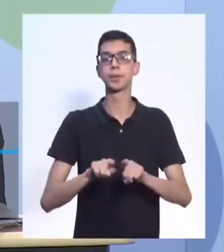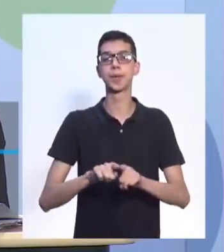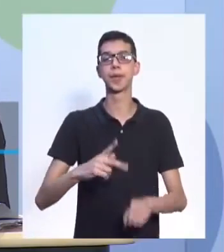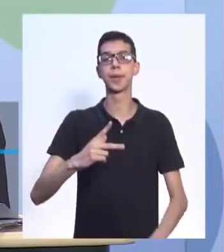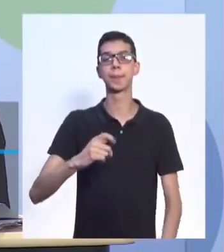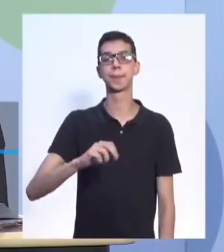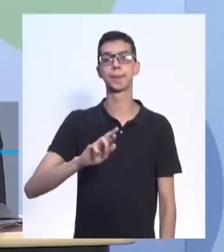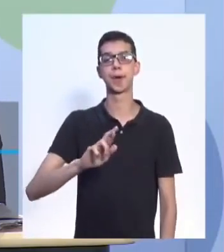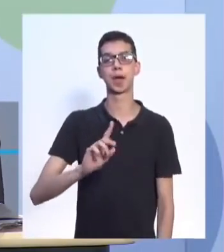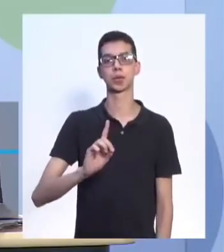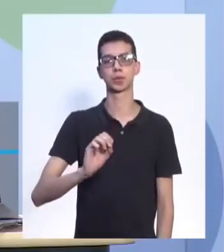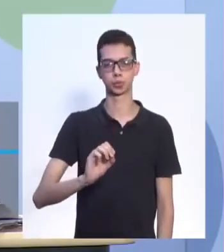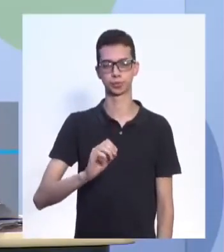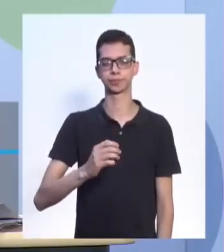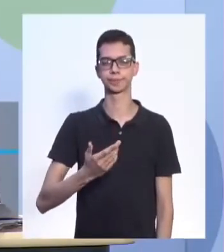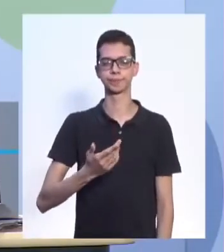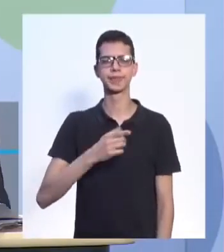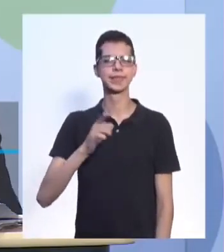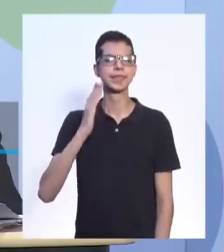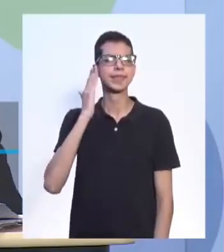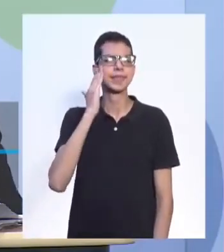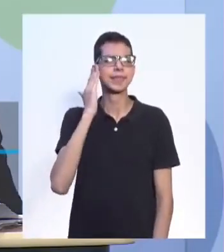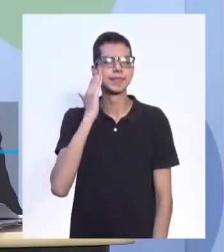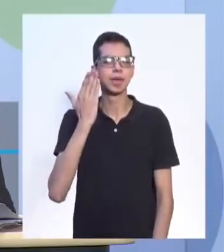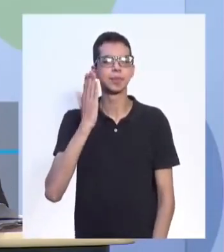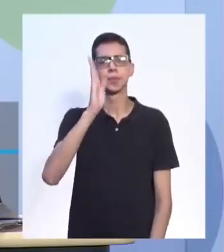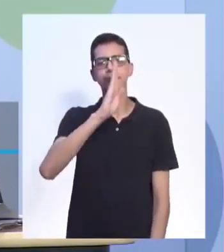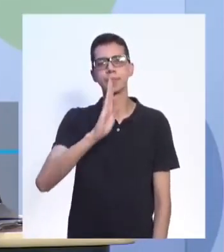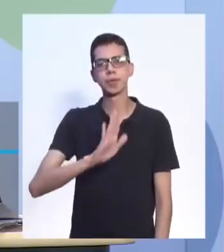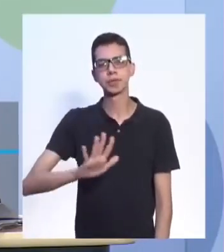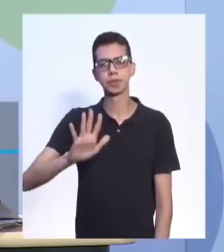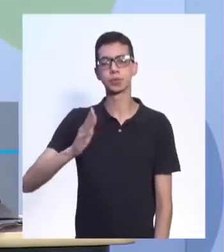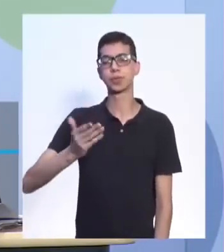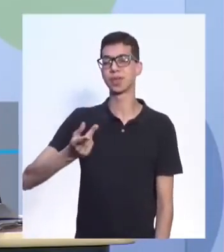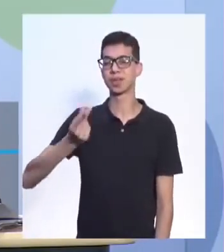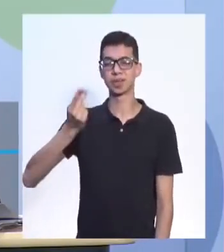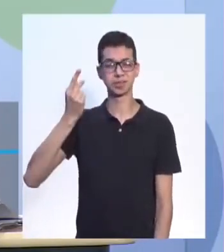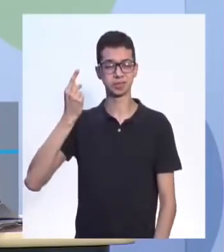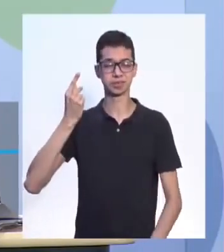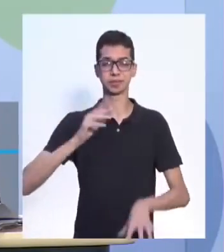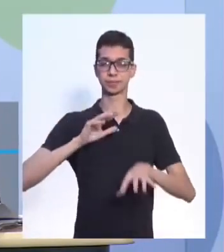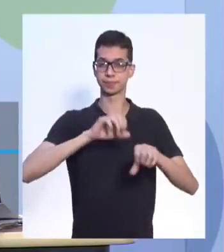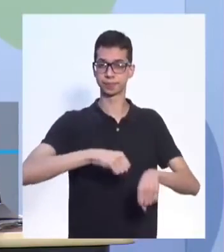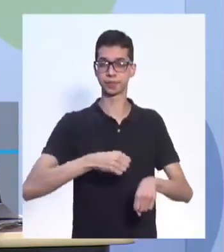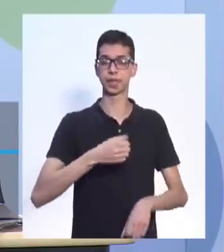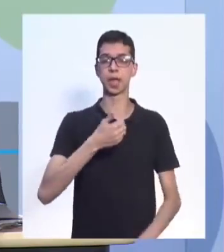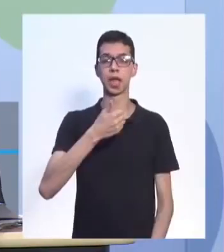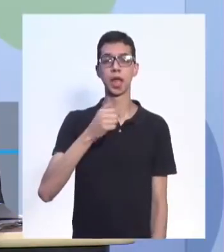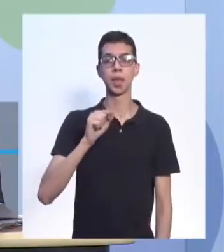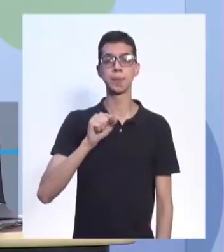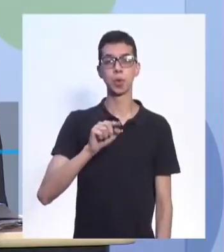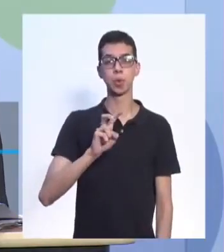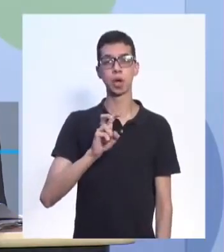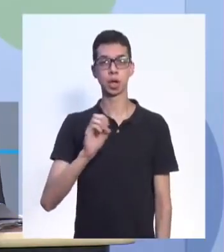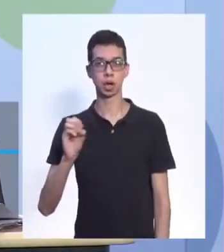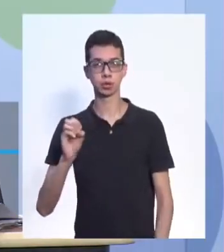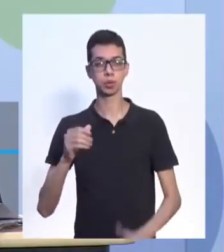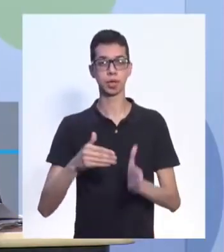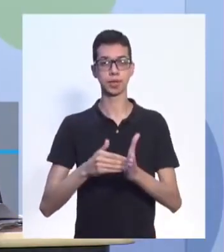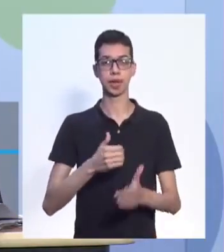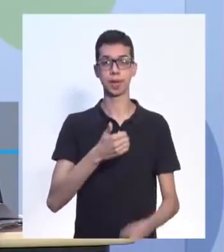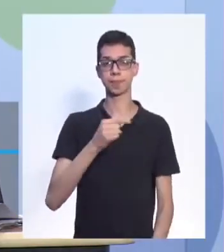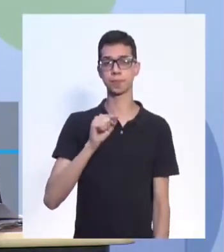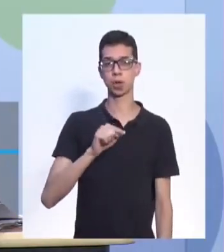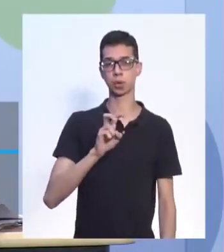Brasil, né, em que, desde o processo de colonização, 1500, 1550, começou o